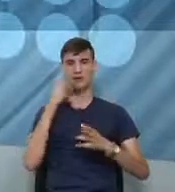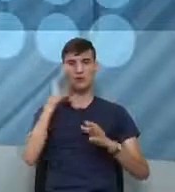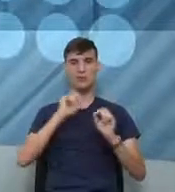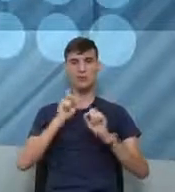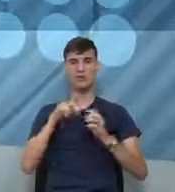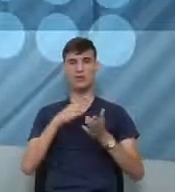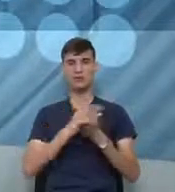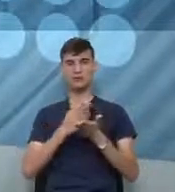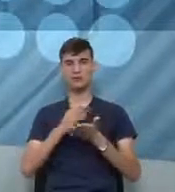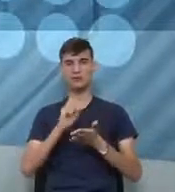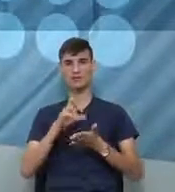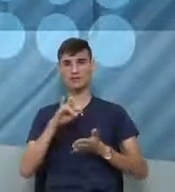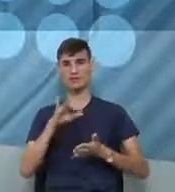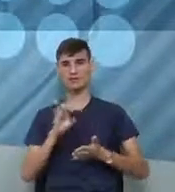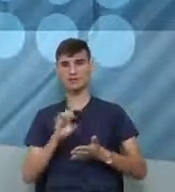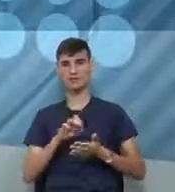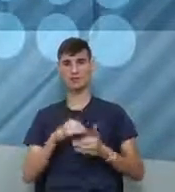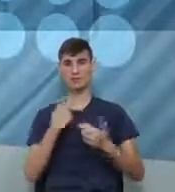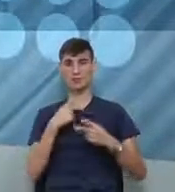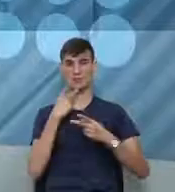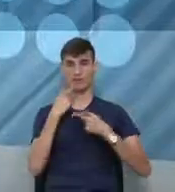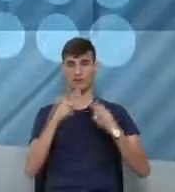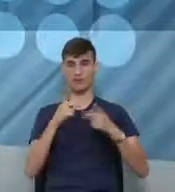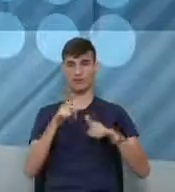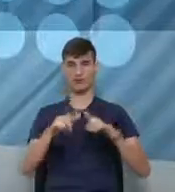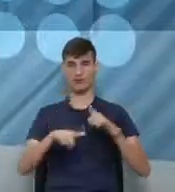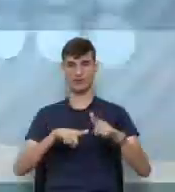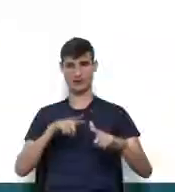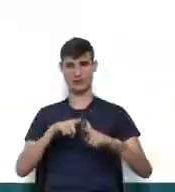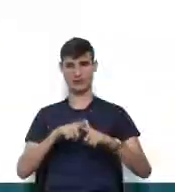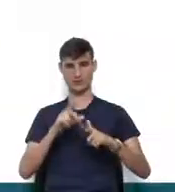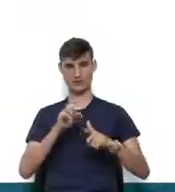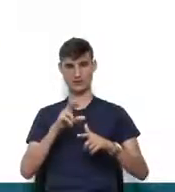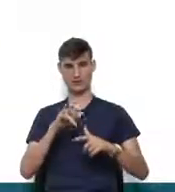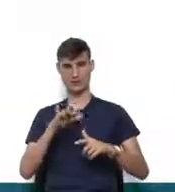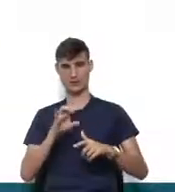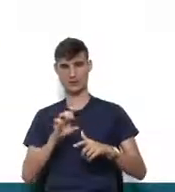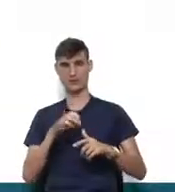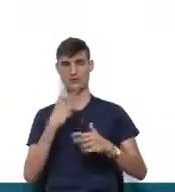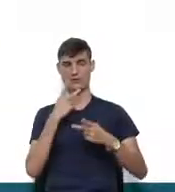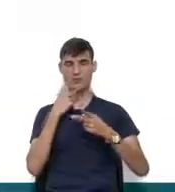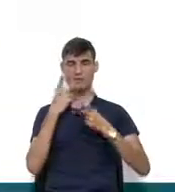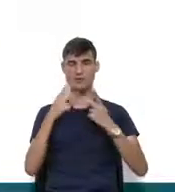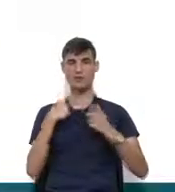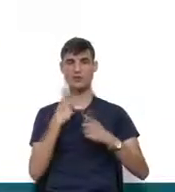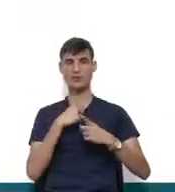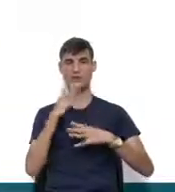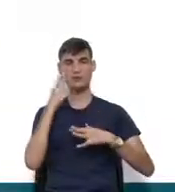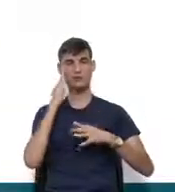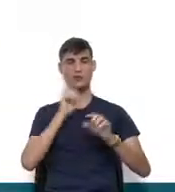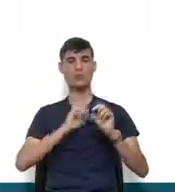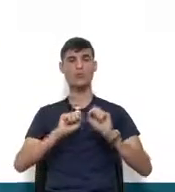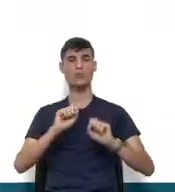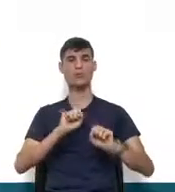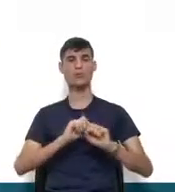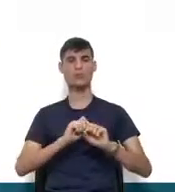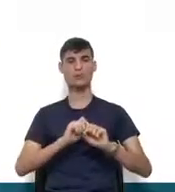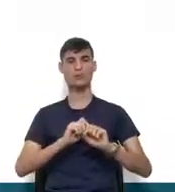série. Quando a gente está trabalhando com série, vamos ao quadro? Nós podemos dizer o